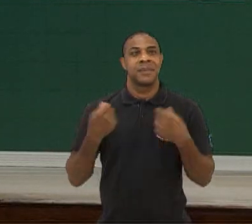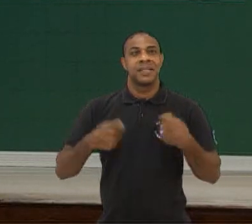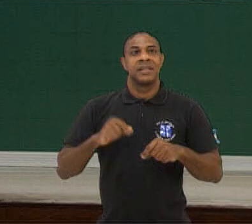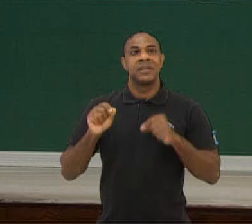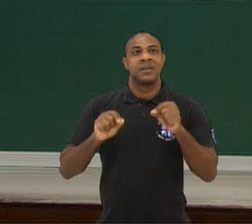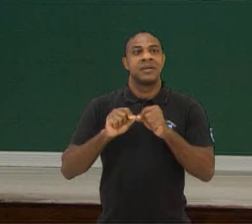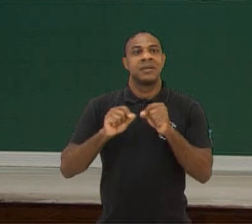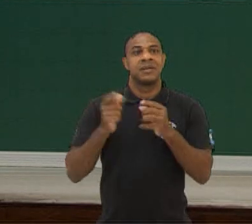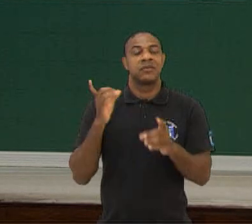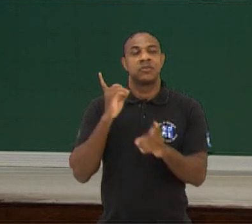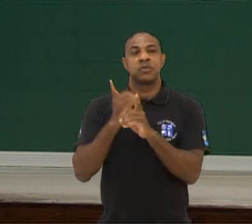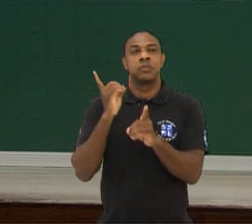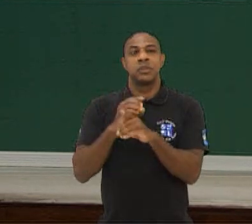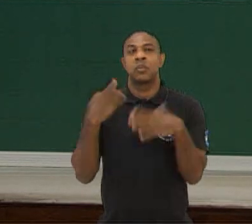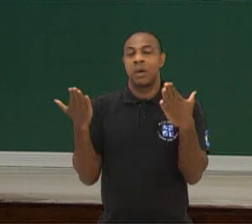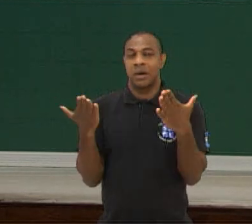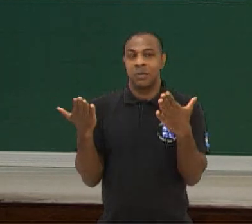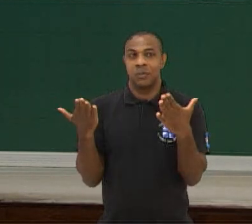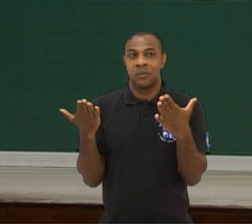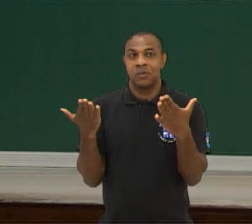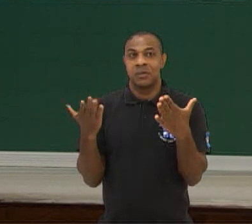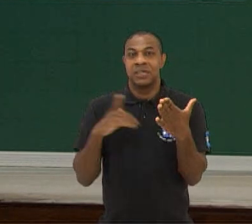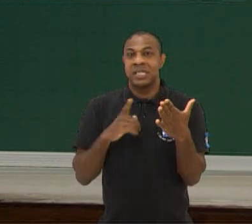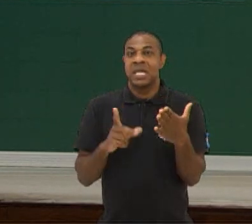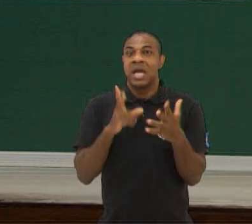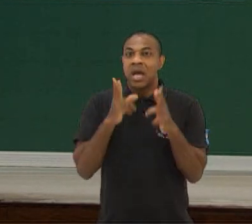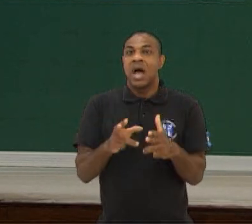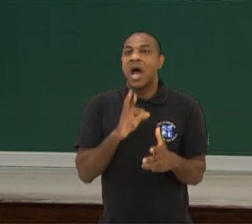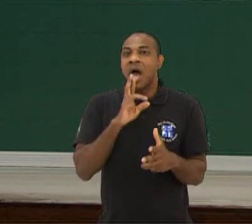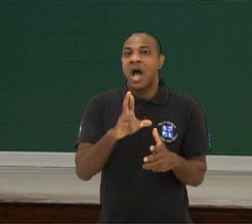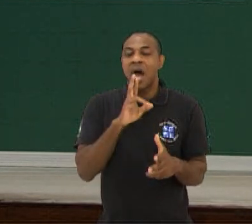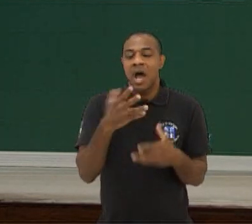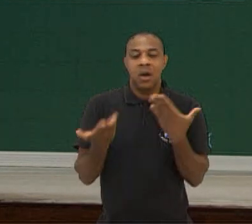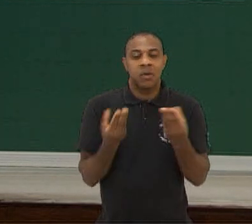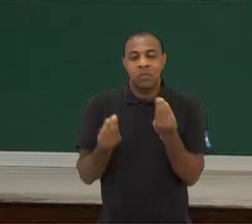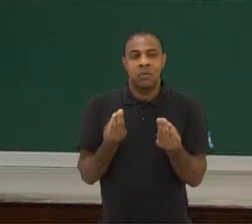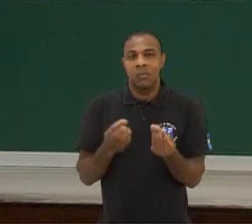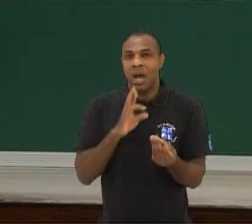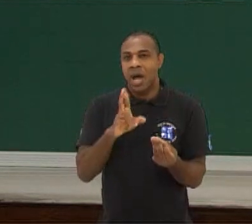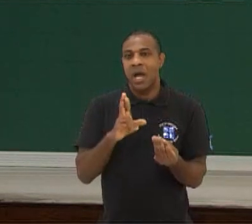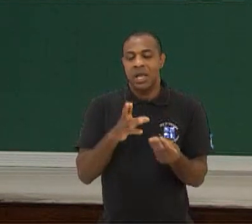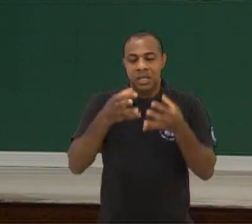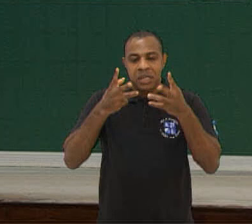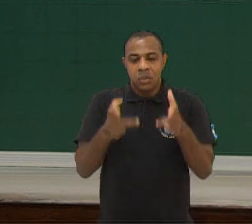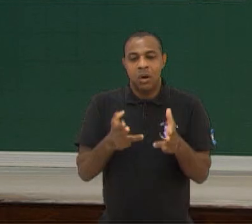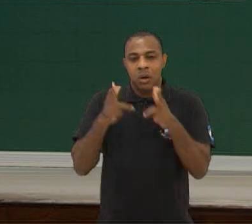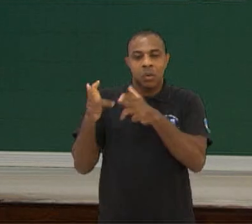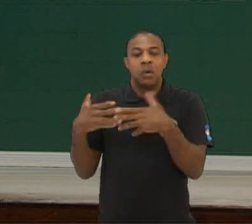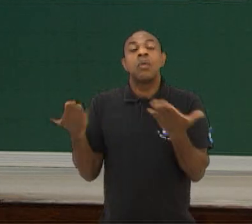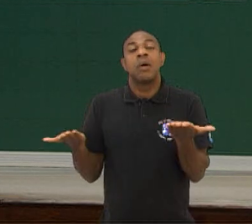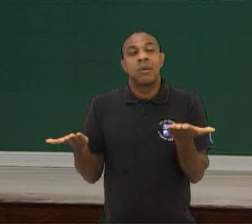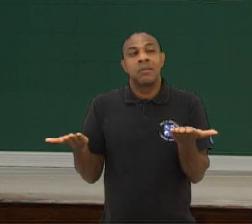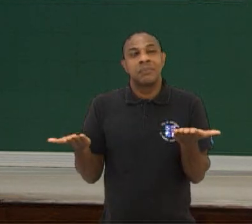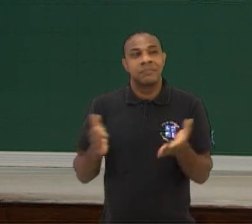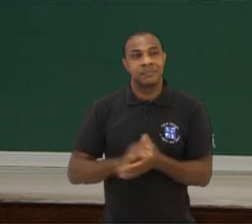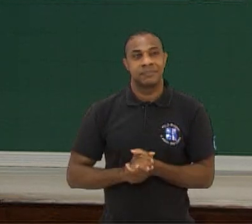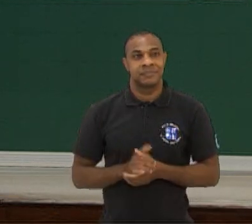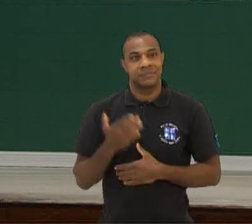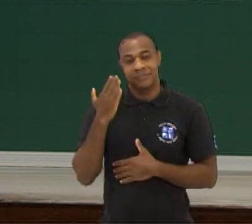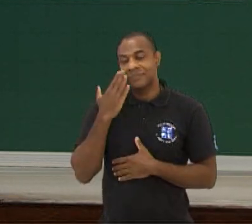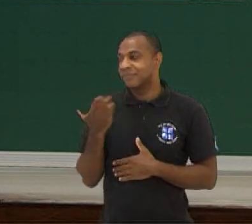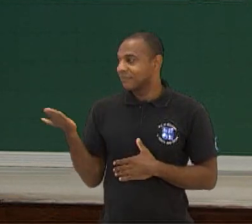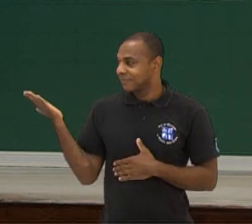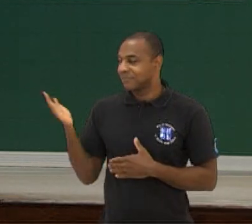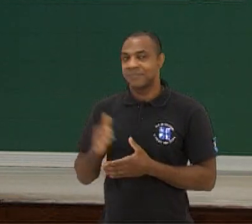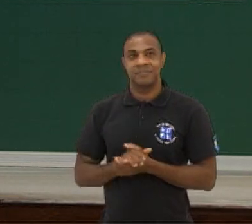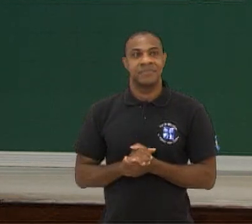preciso descobrir quais são as equações que têm a mesma raiz de solução. Lembra que eu falei isso? Isso são equações equivalentes.